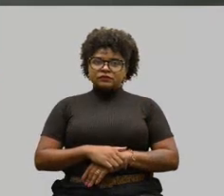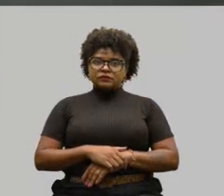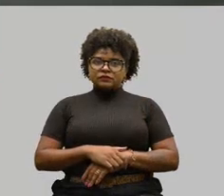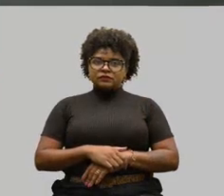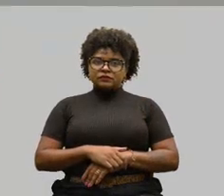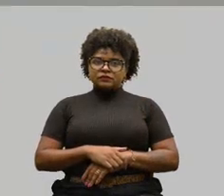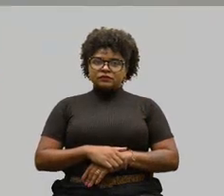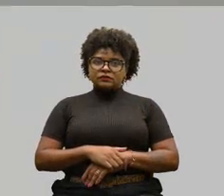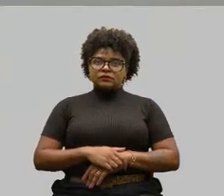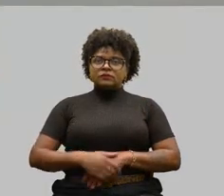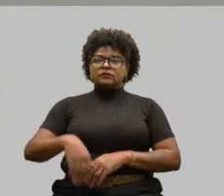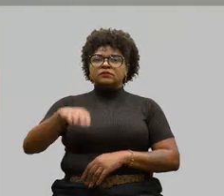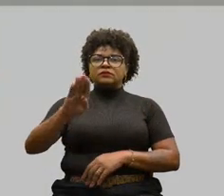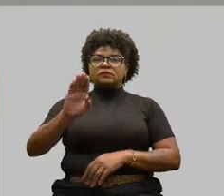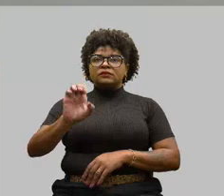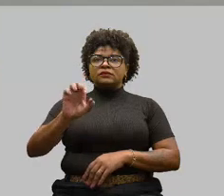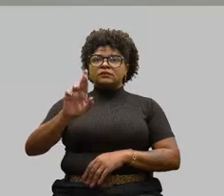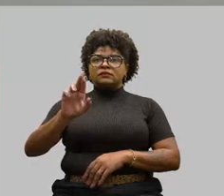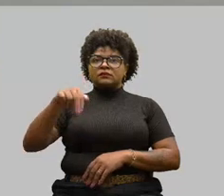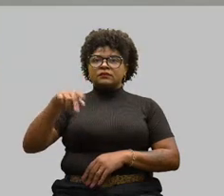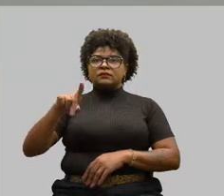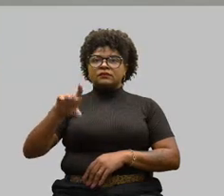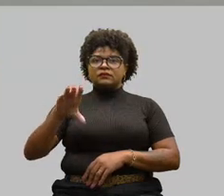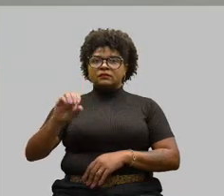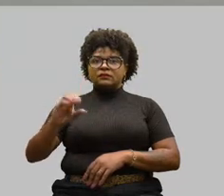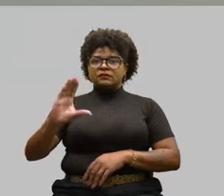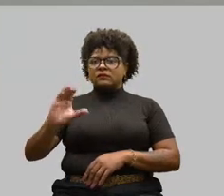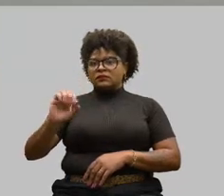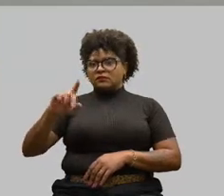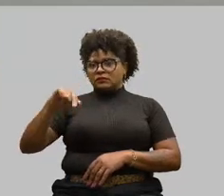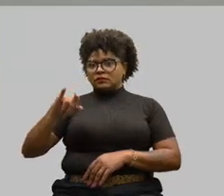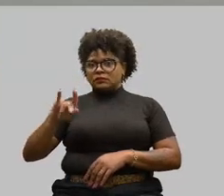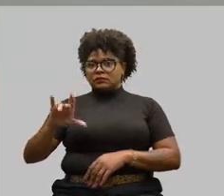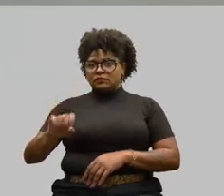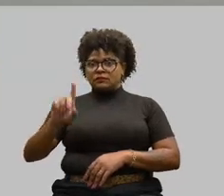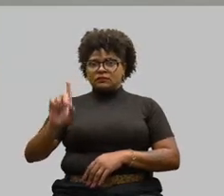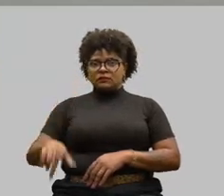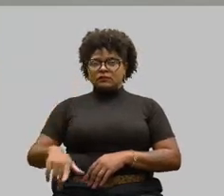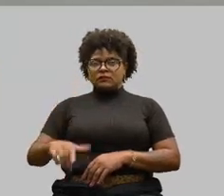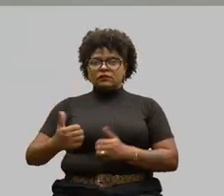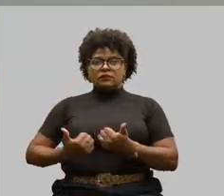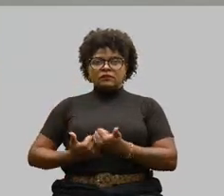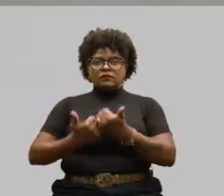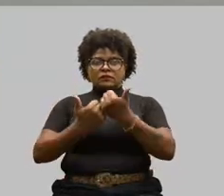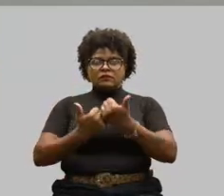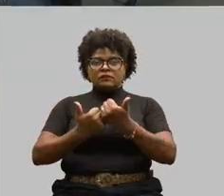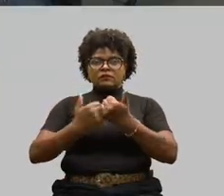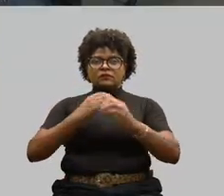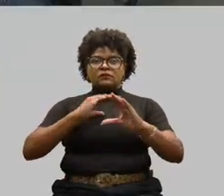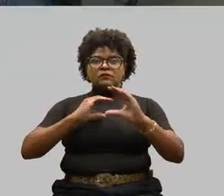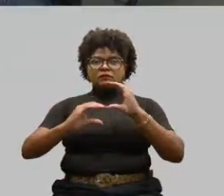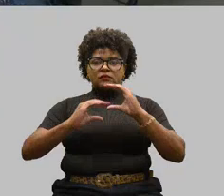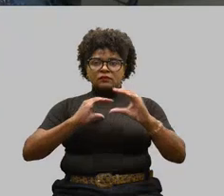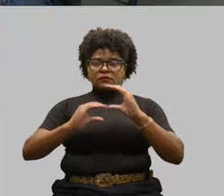Bernardo Gontijo assessor de comunicação do Instituto mano Down